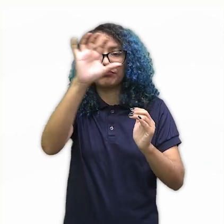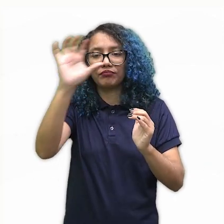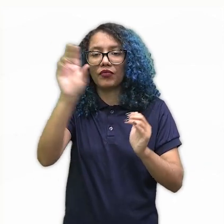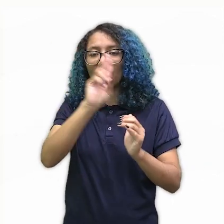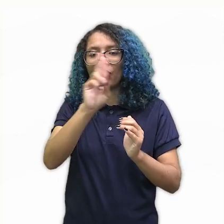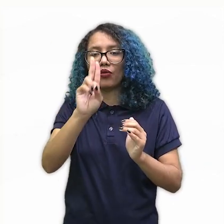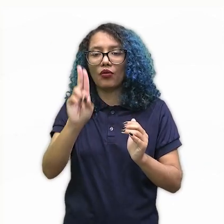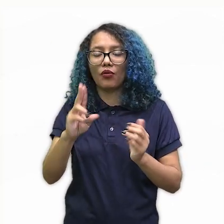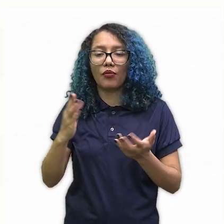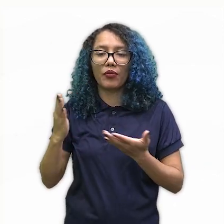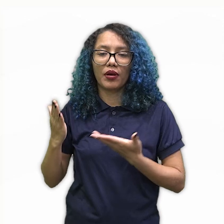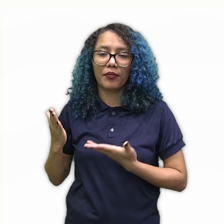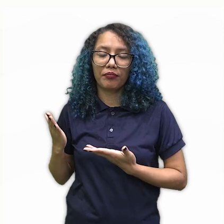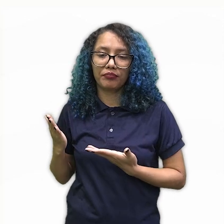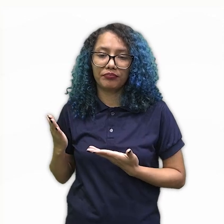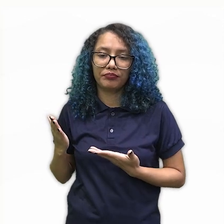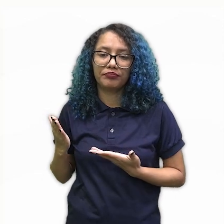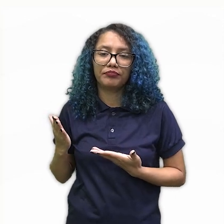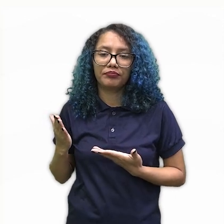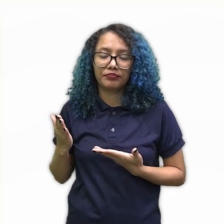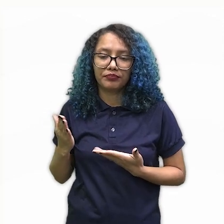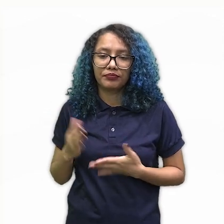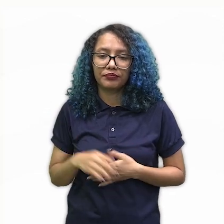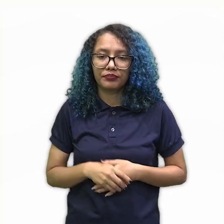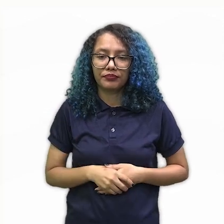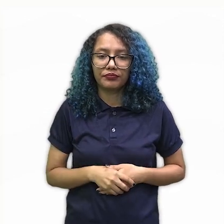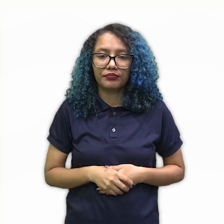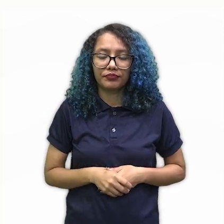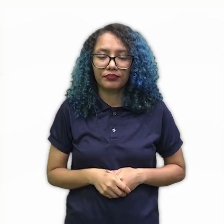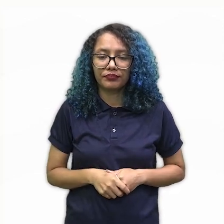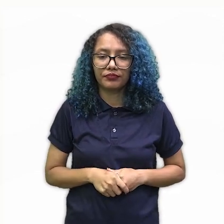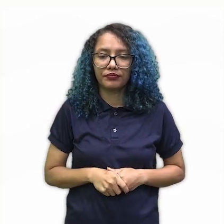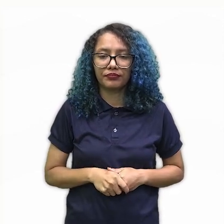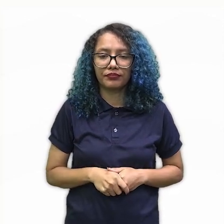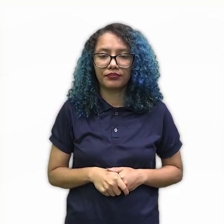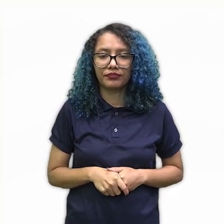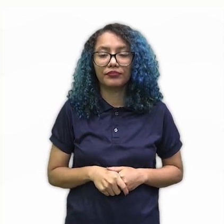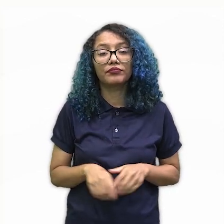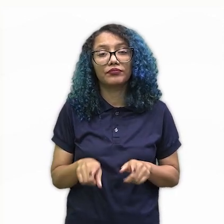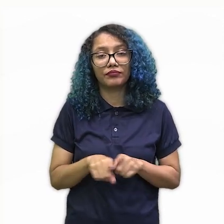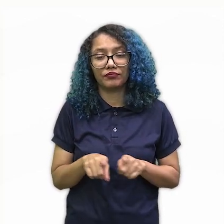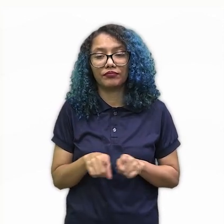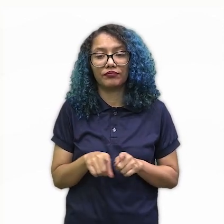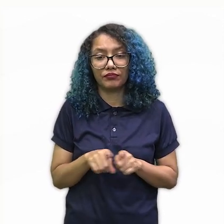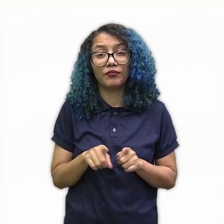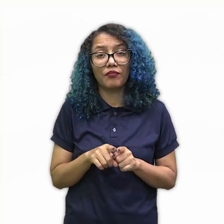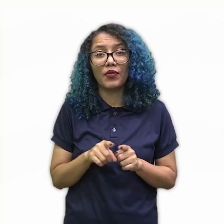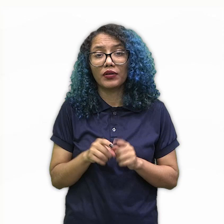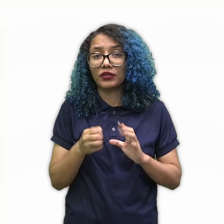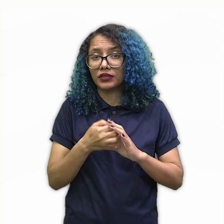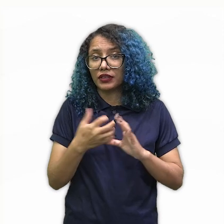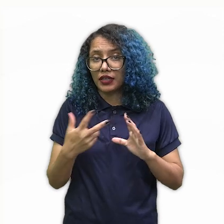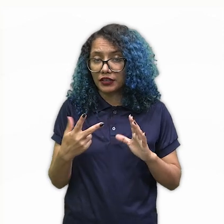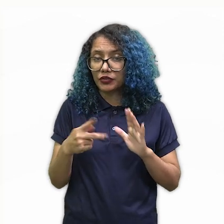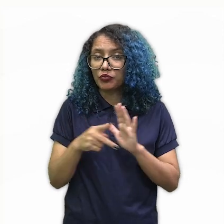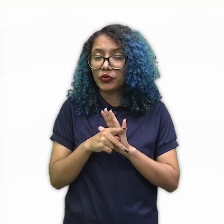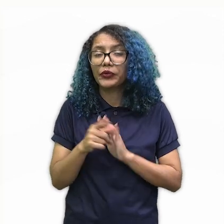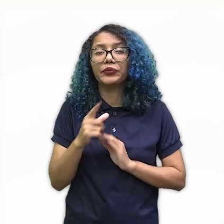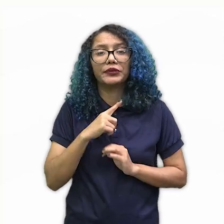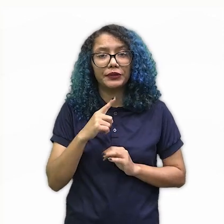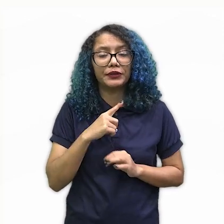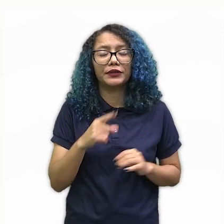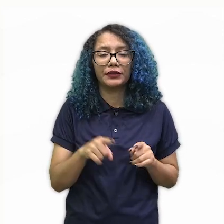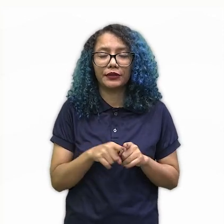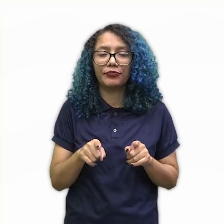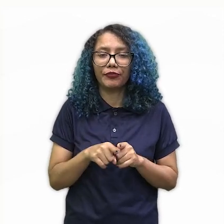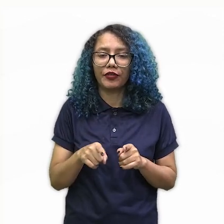Egito, Sudão, né? E Saara Ocidental, que é um território onde eles também têm as suas características. Vamos ter